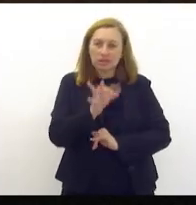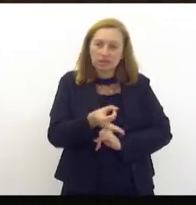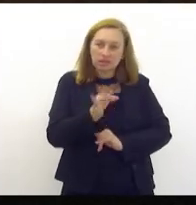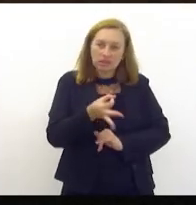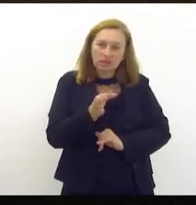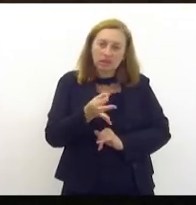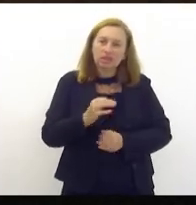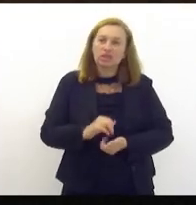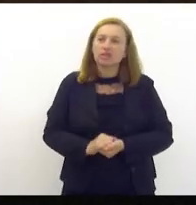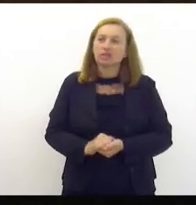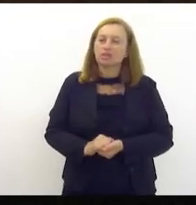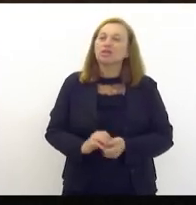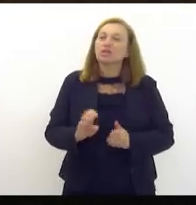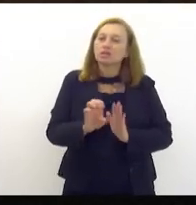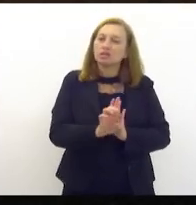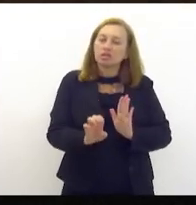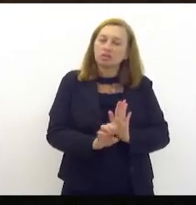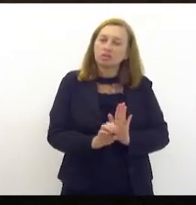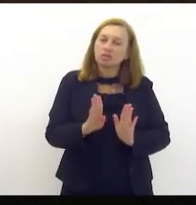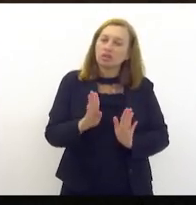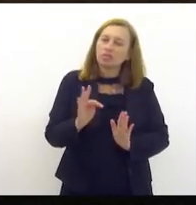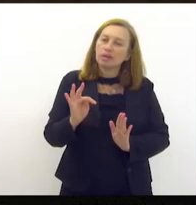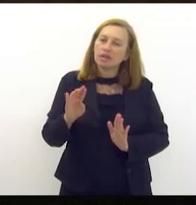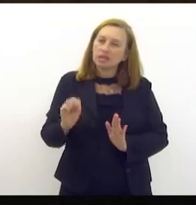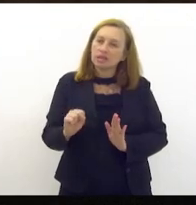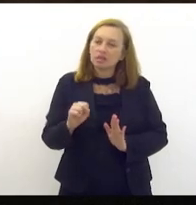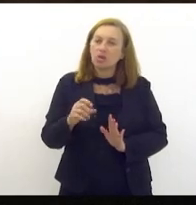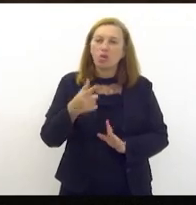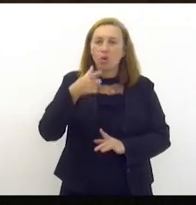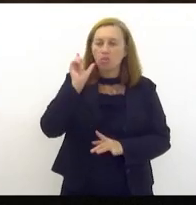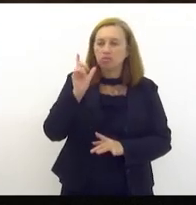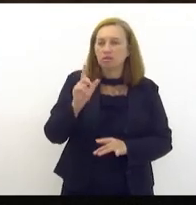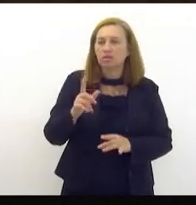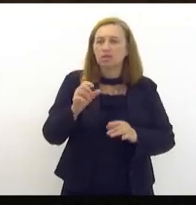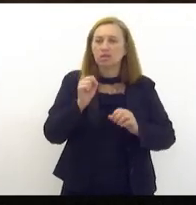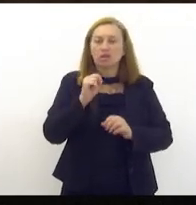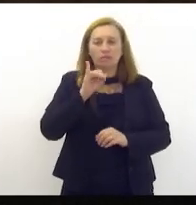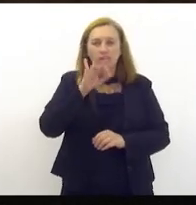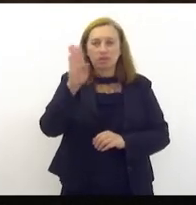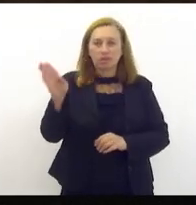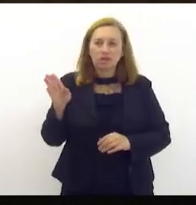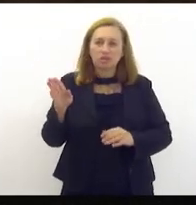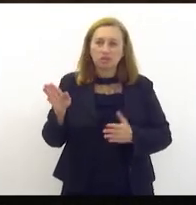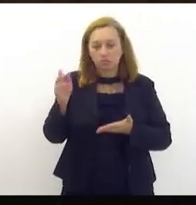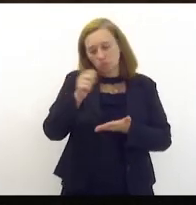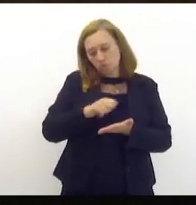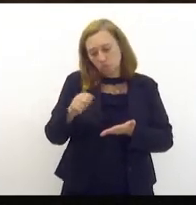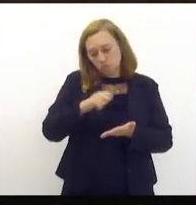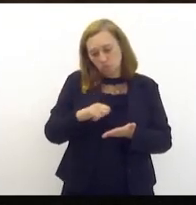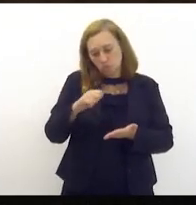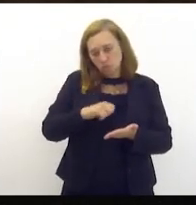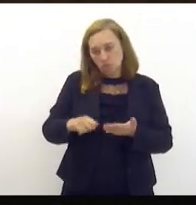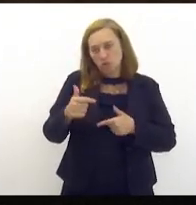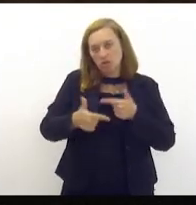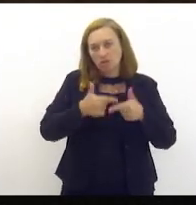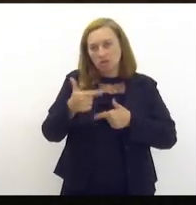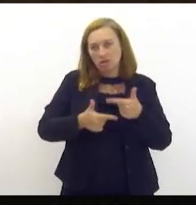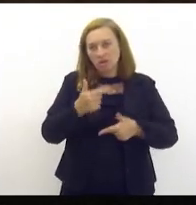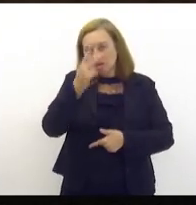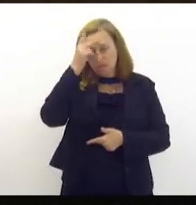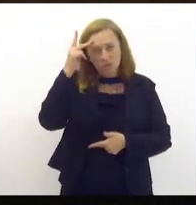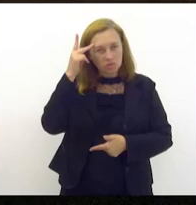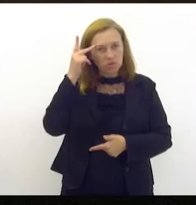que, através do Estatuto da Blitz, que ontem ficamos a madrugada toda confeccionando, trabalhando com